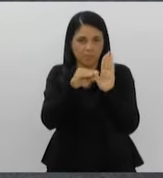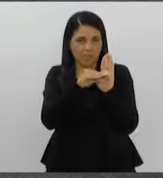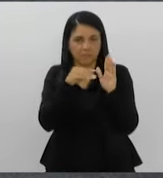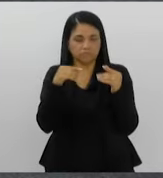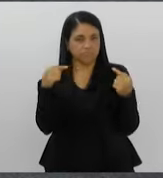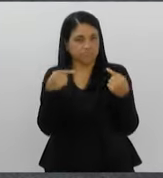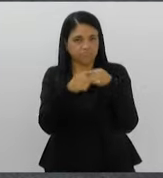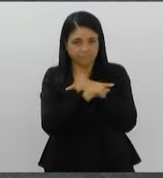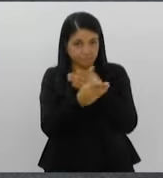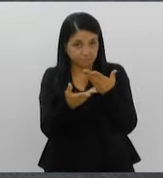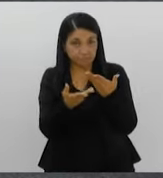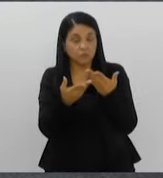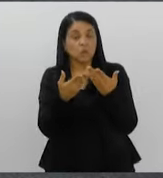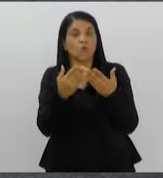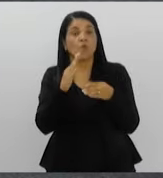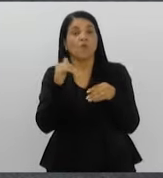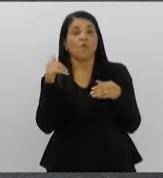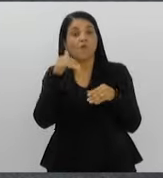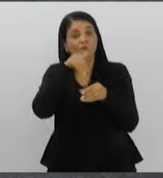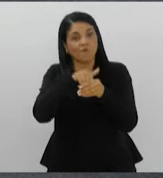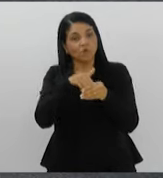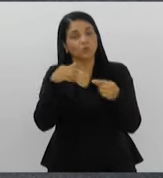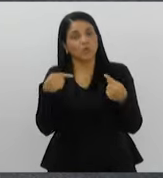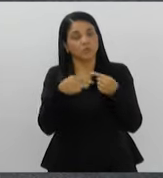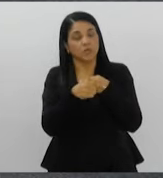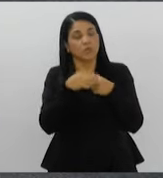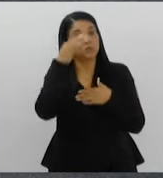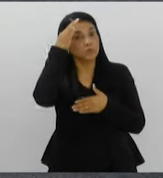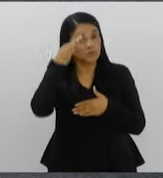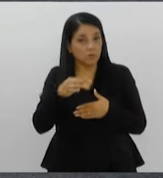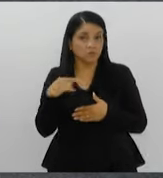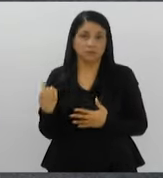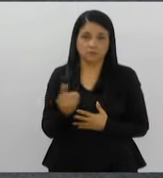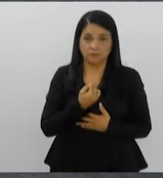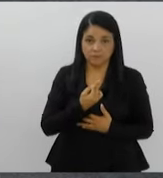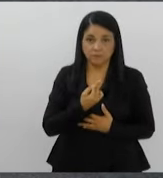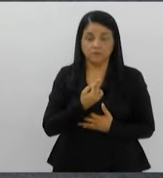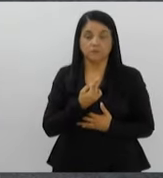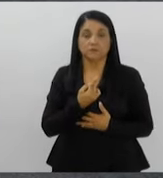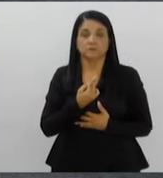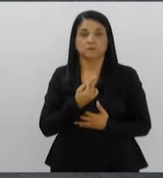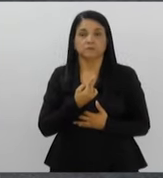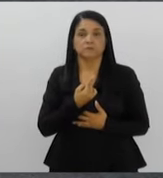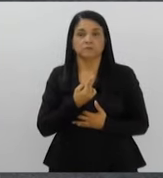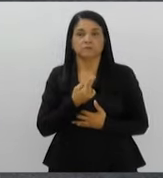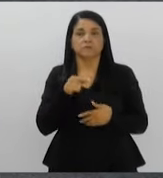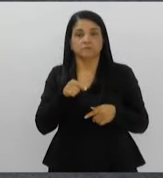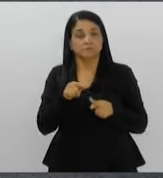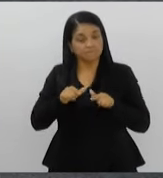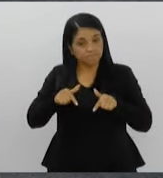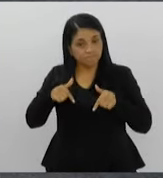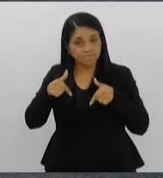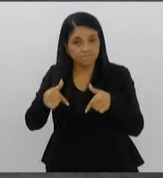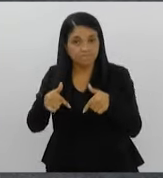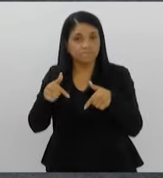devidamente, o voto contrário, porque, no nosso entendimento, em que pese a iniciativa feliz e a atenção